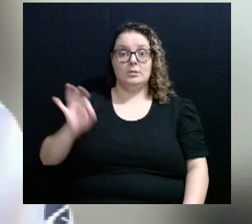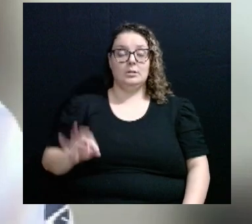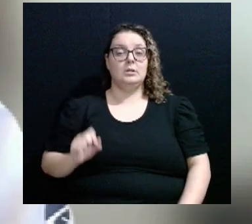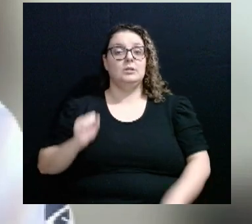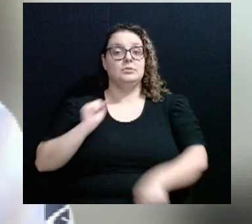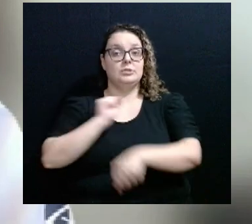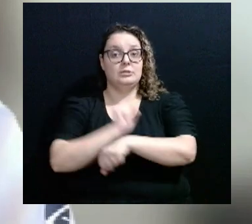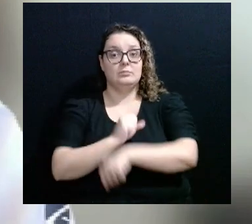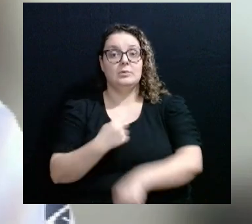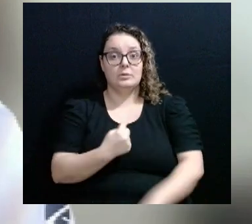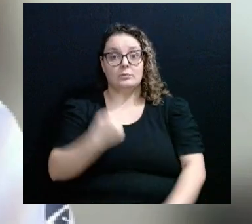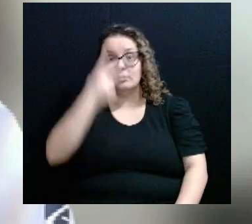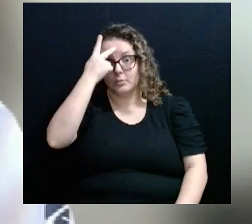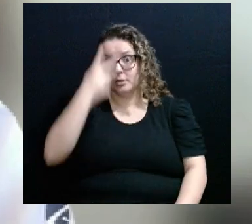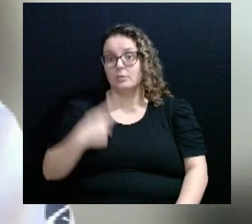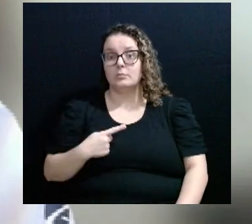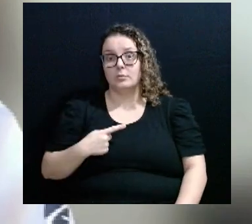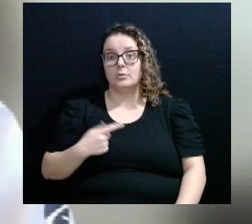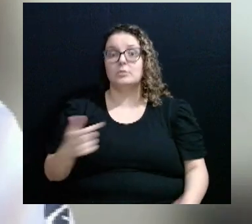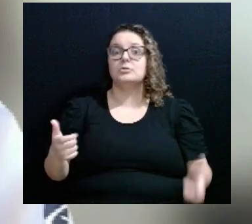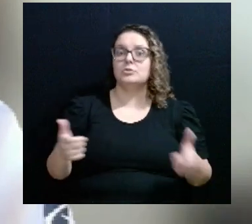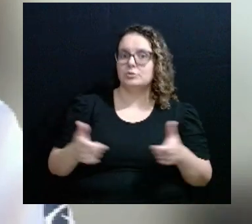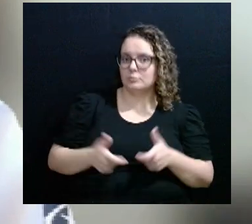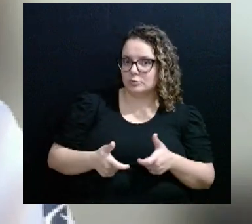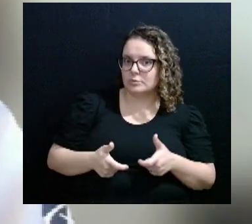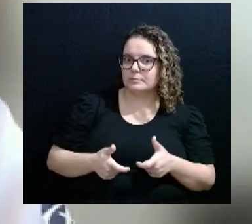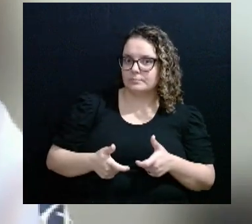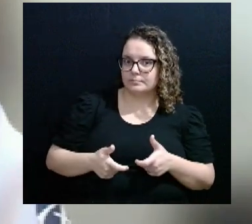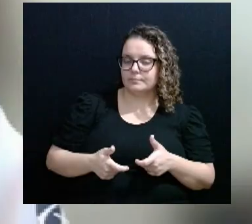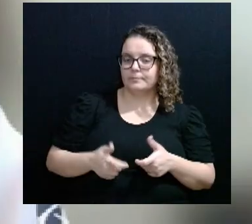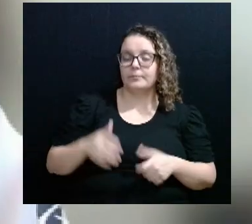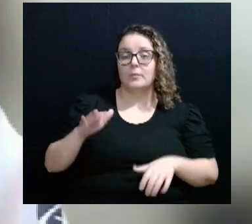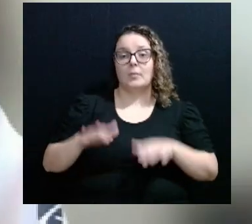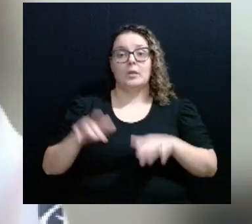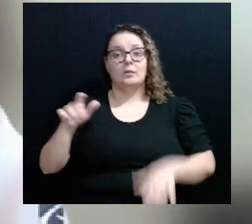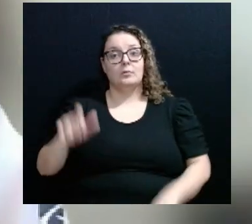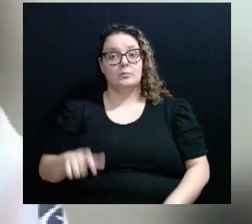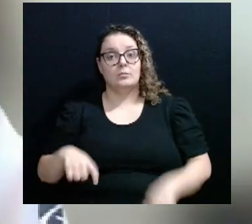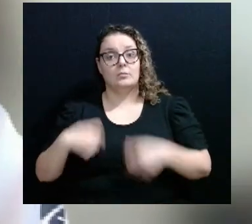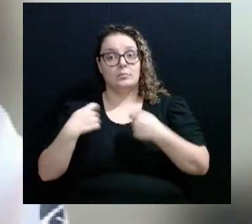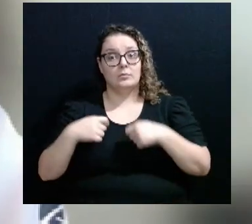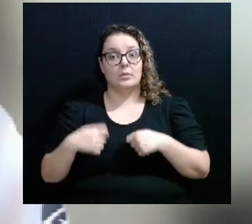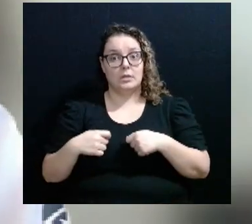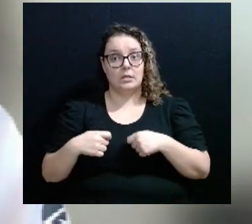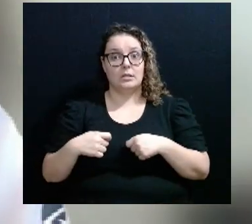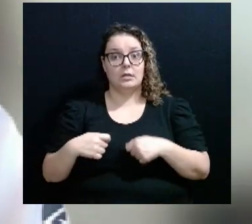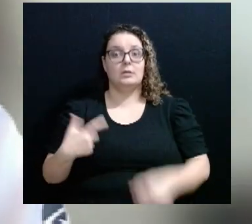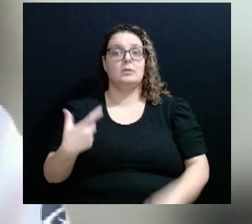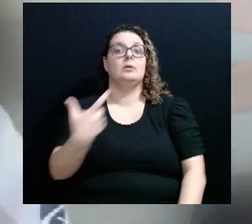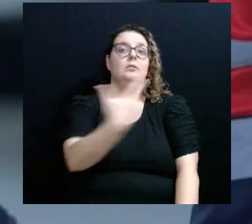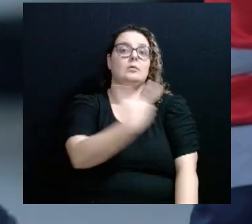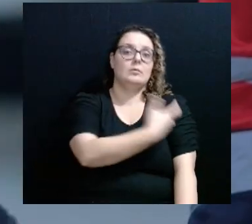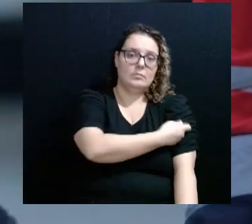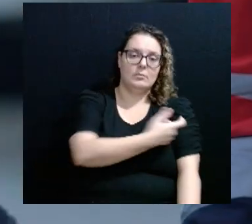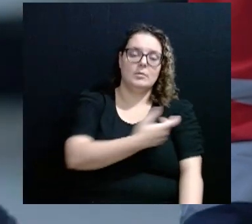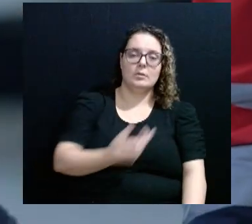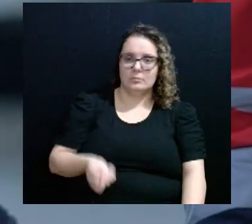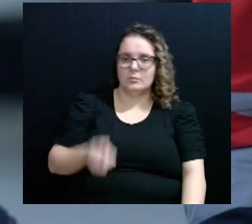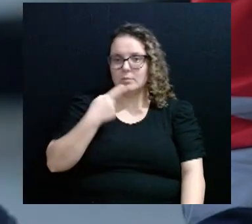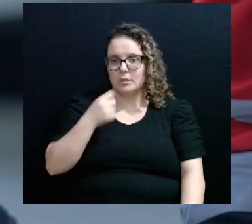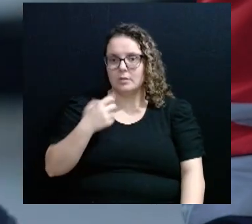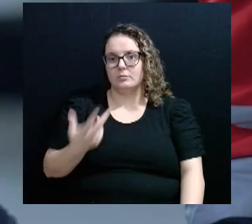a chance dela parar sozinha por ela mesma diminui. Então, talvez essa pessoa vai precisar de